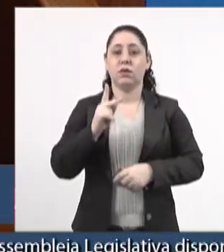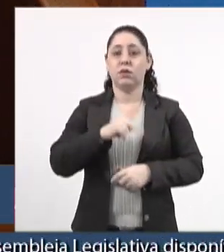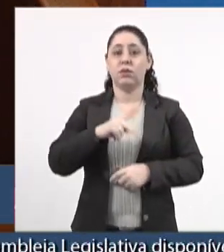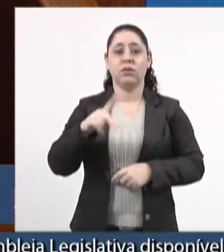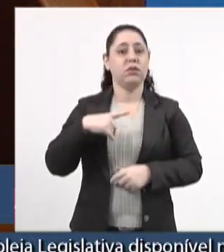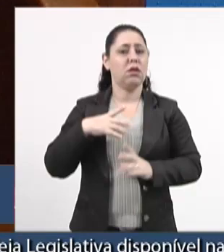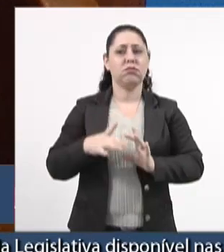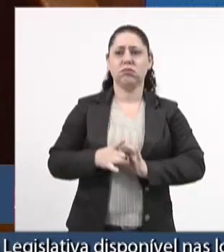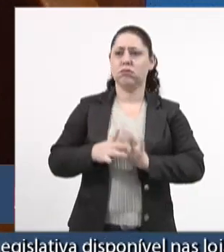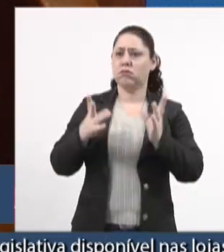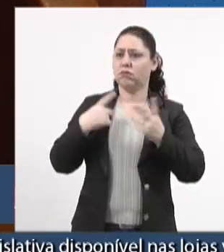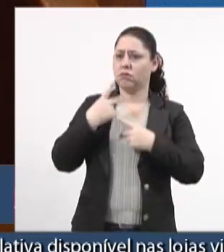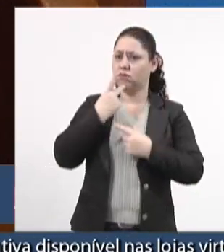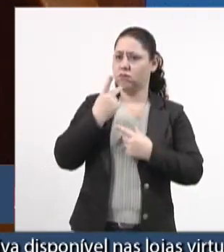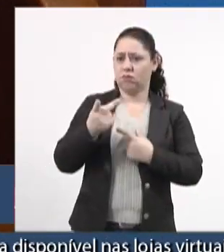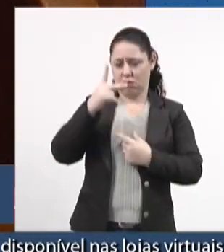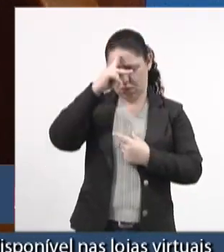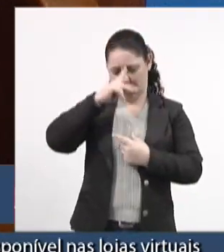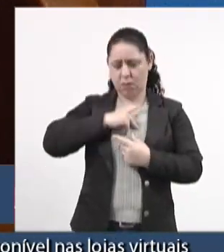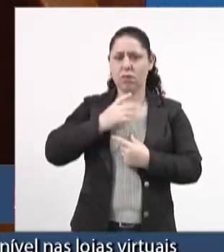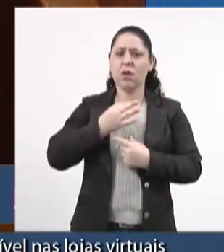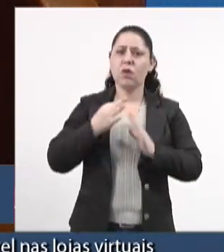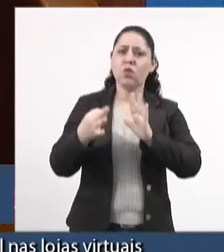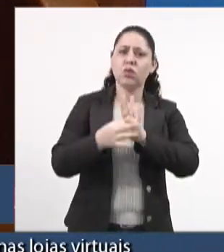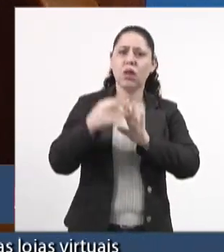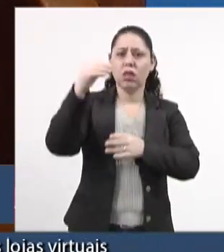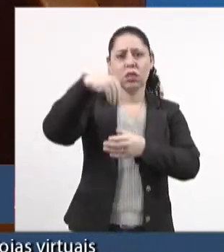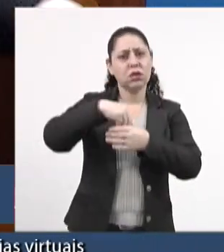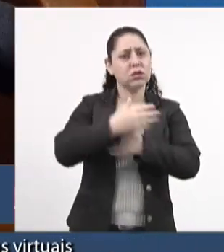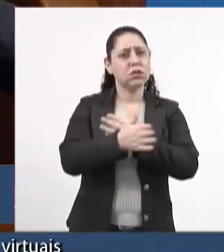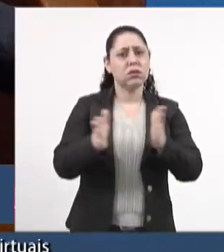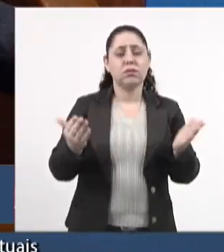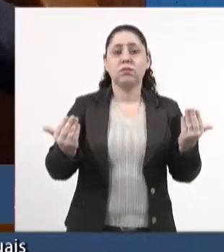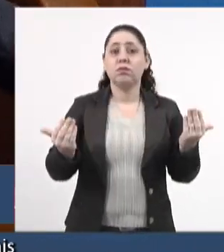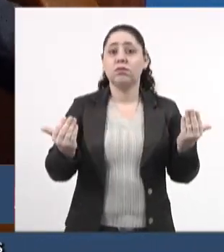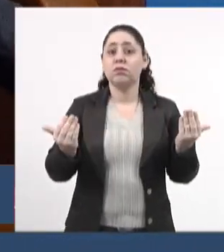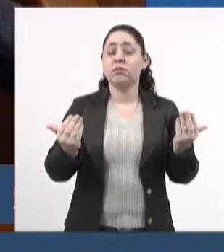tem a liberdade de colocar sua opinião, sim, na sala de aula.